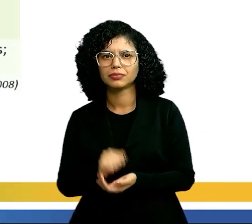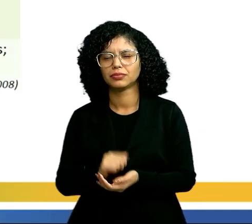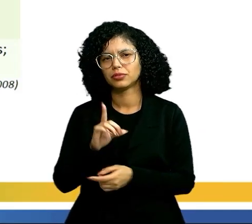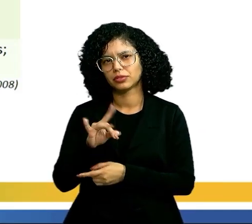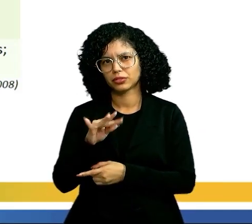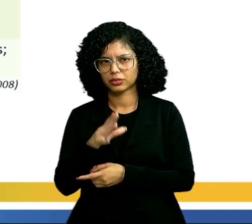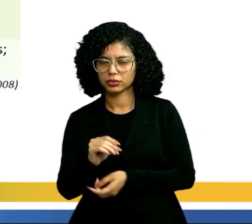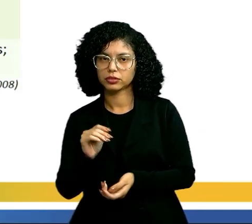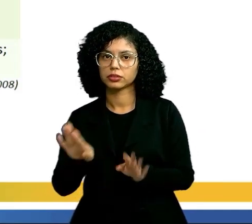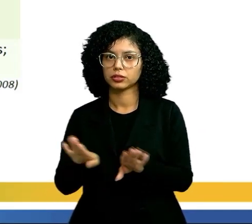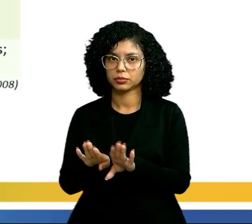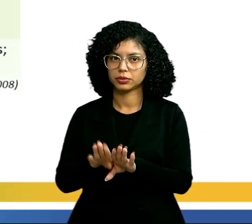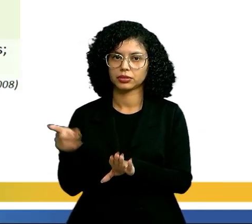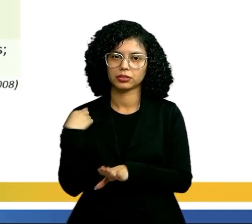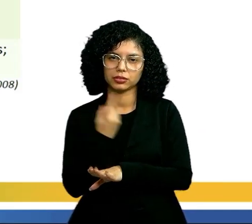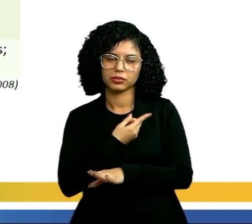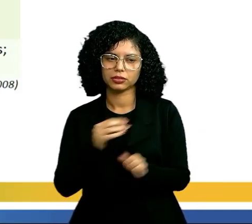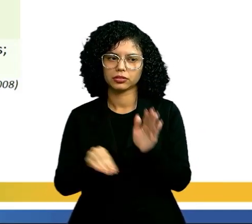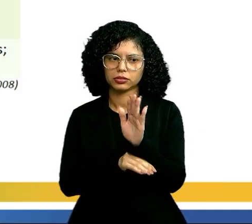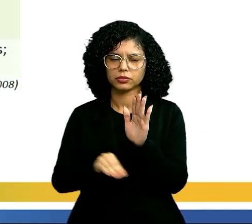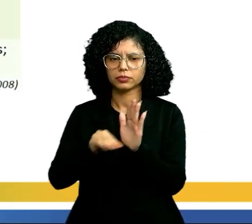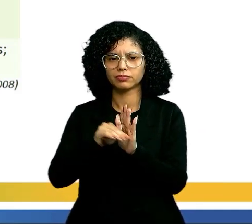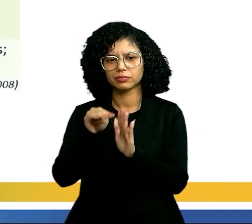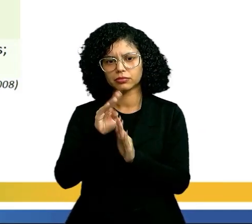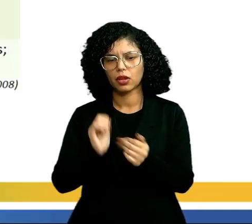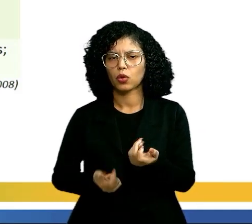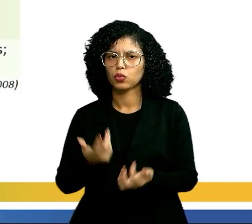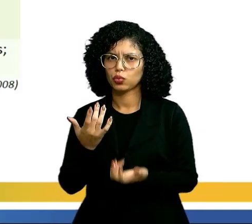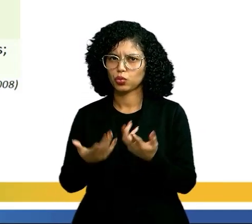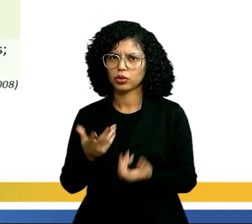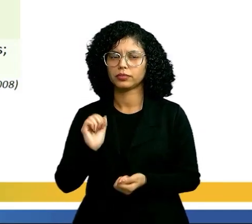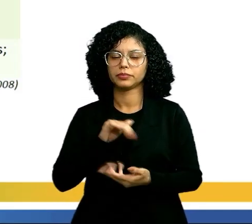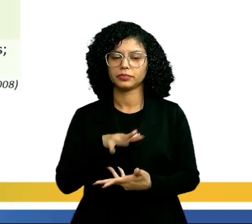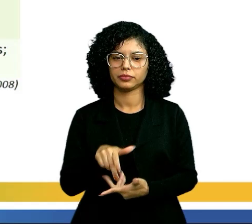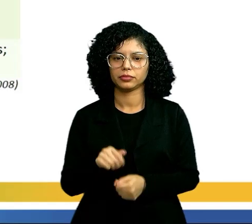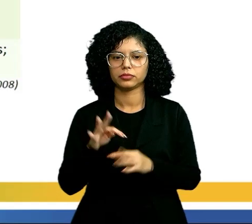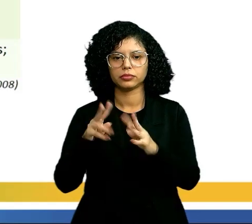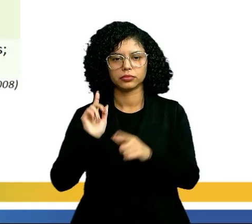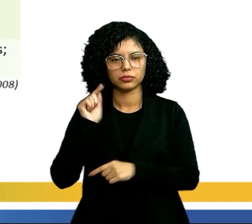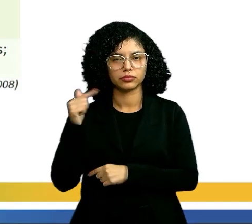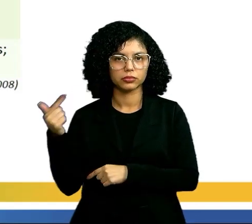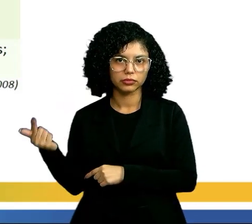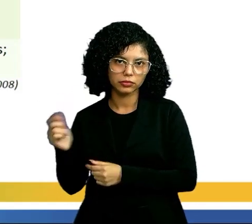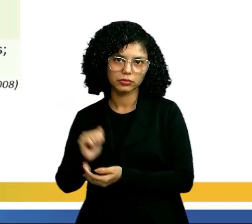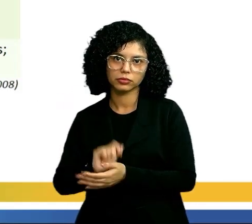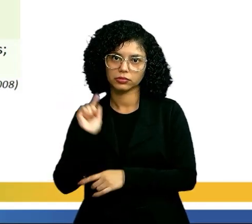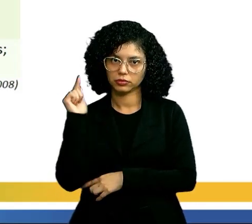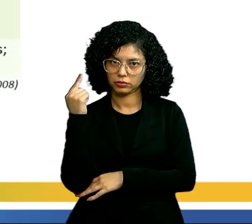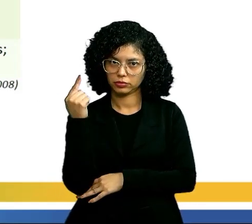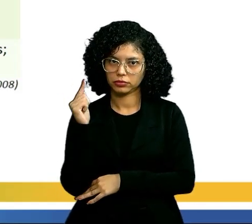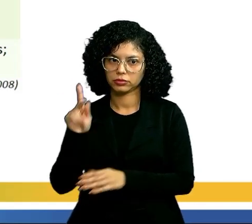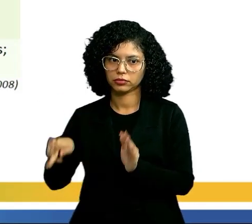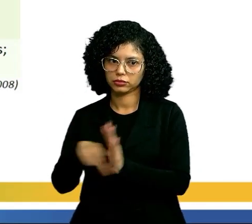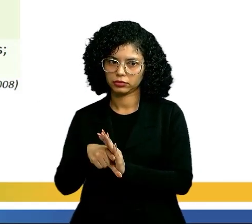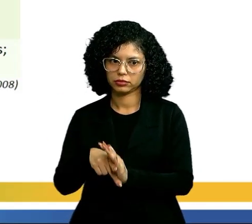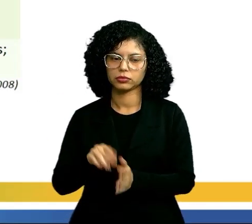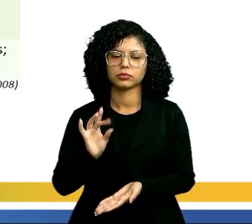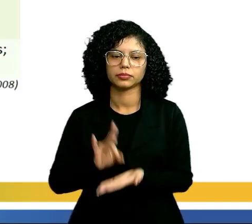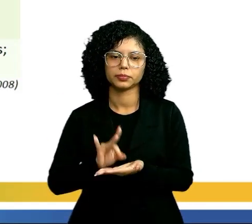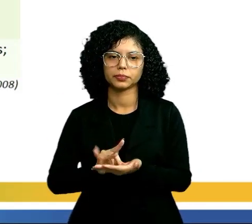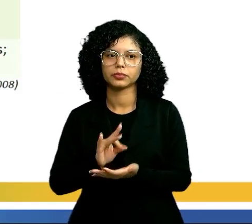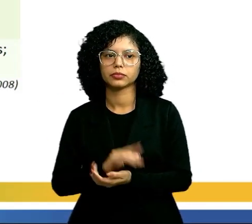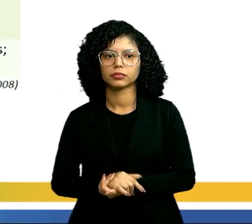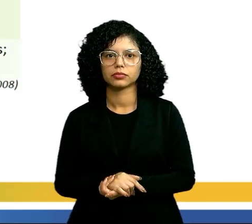que afetam aí a nossa camada de ozônio, superaquecimento global, etc, etc. Geografia pura, não é verdade?